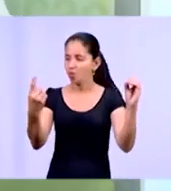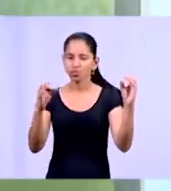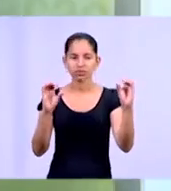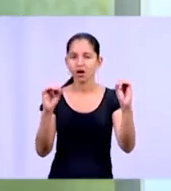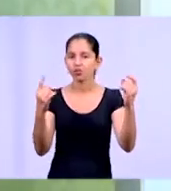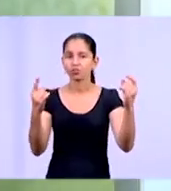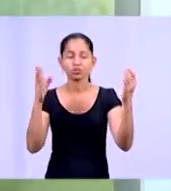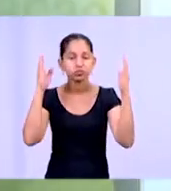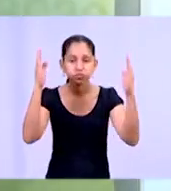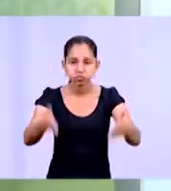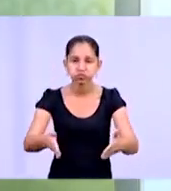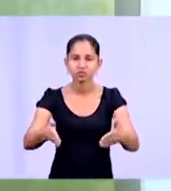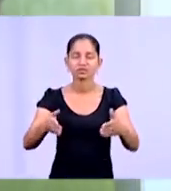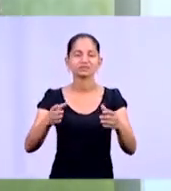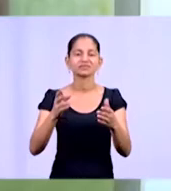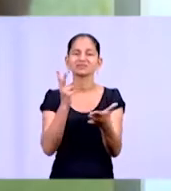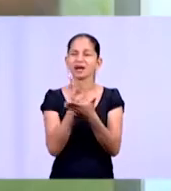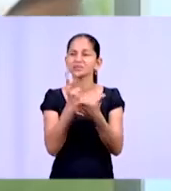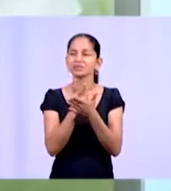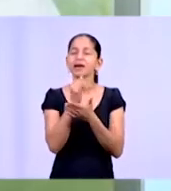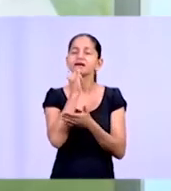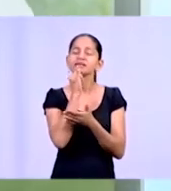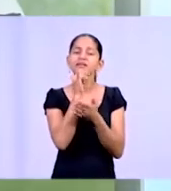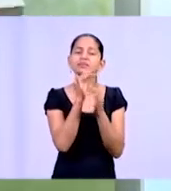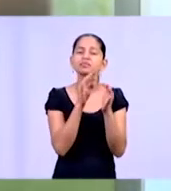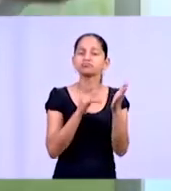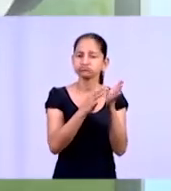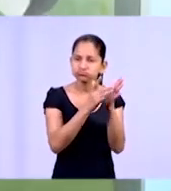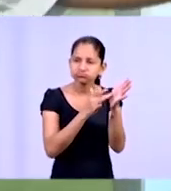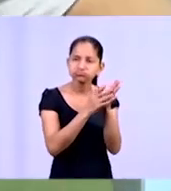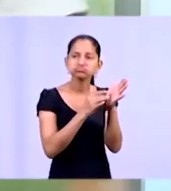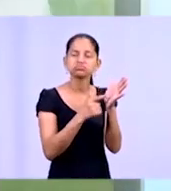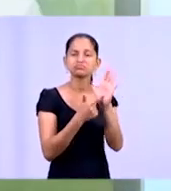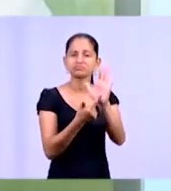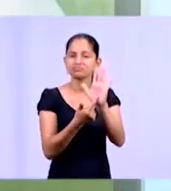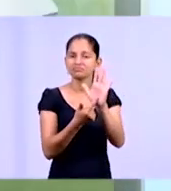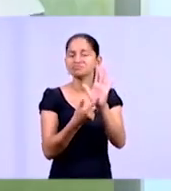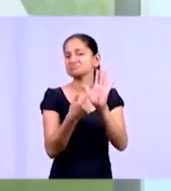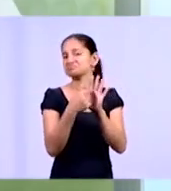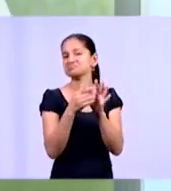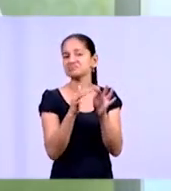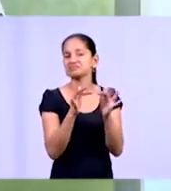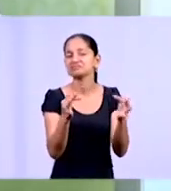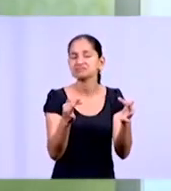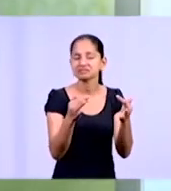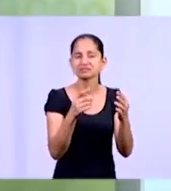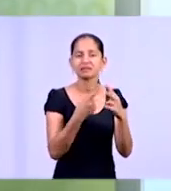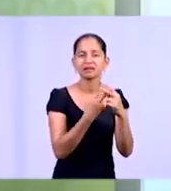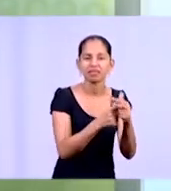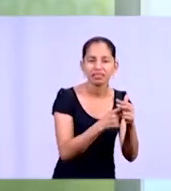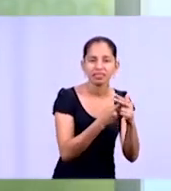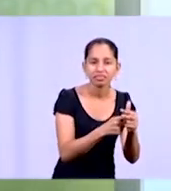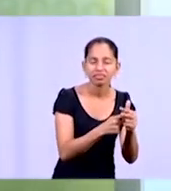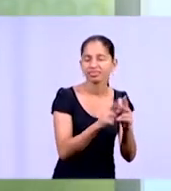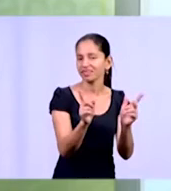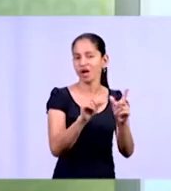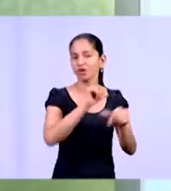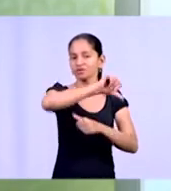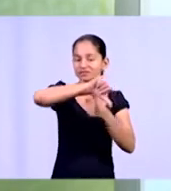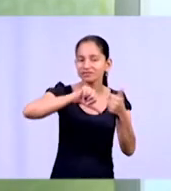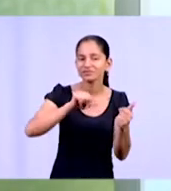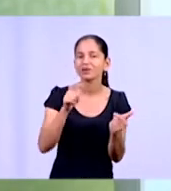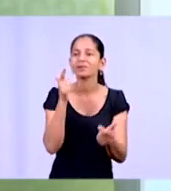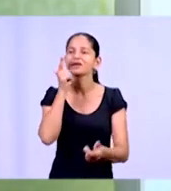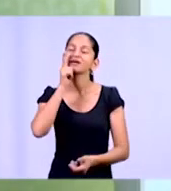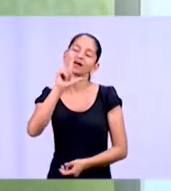exemplo, transformar uma máquina dessa, que é uma máquina eletrônica, no início era uma máquina mecânica, em uma máquina